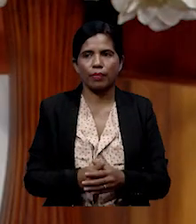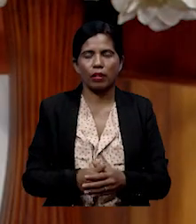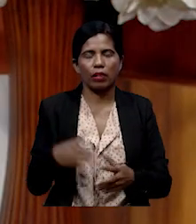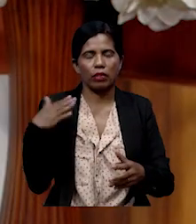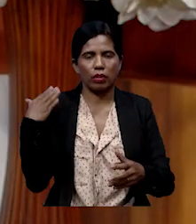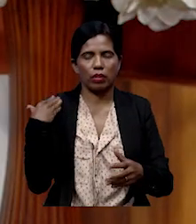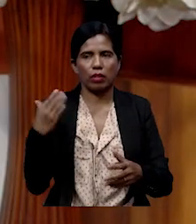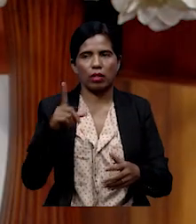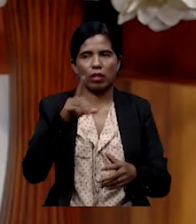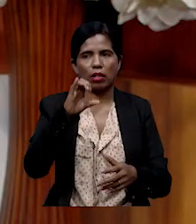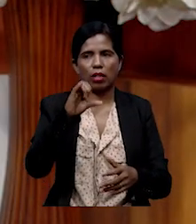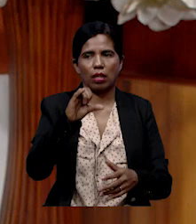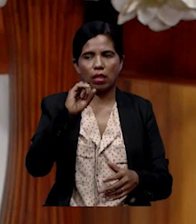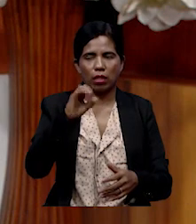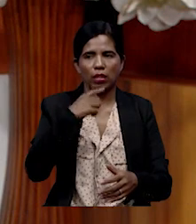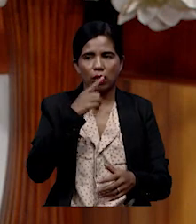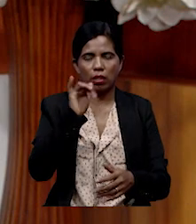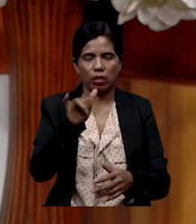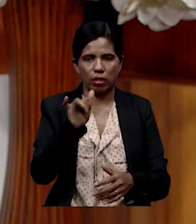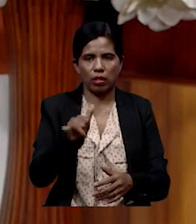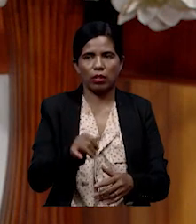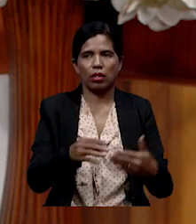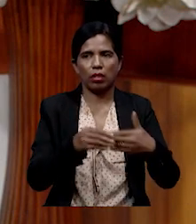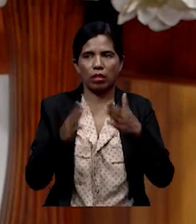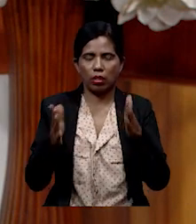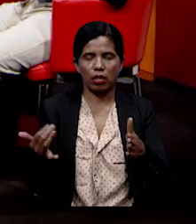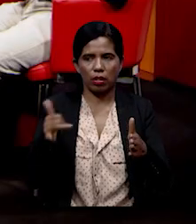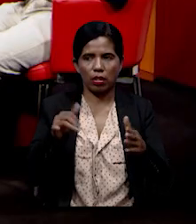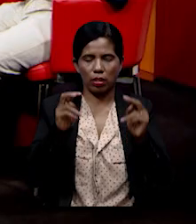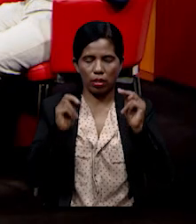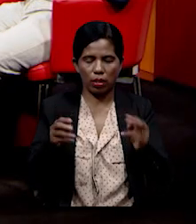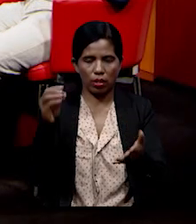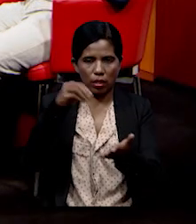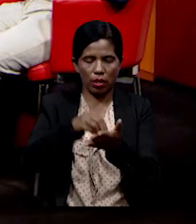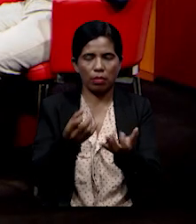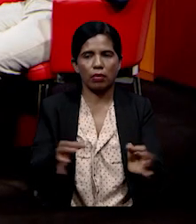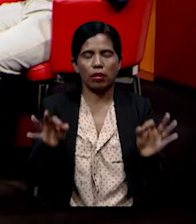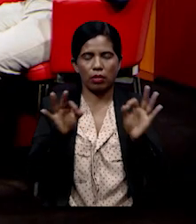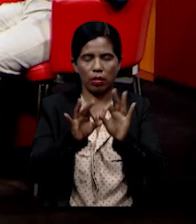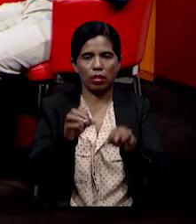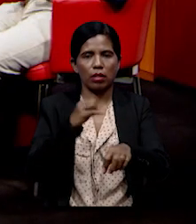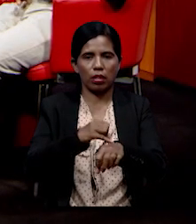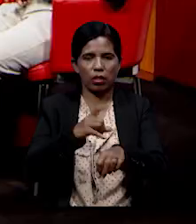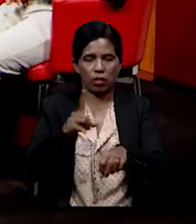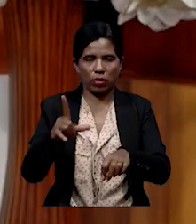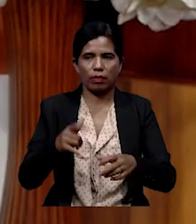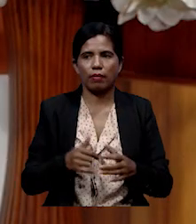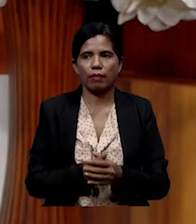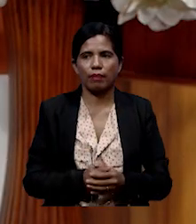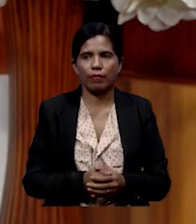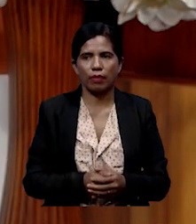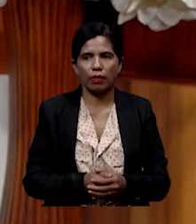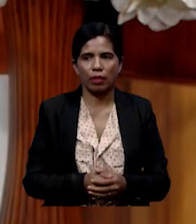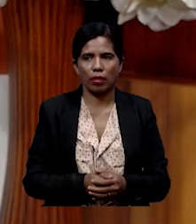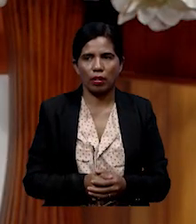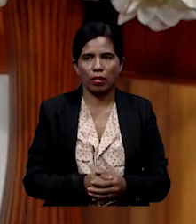patriota Leila Alves mos concorda katak liderança Sira tem que tal importância ba interesse nacional. Interesse nacional é mo